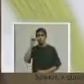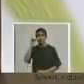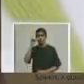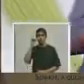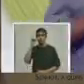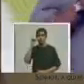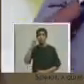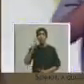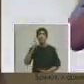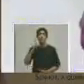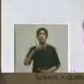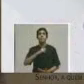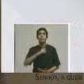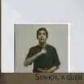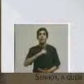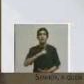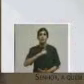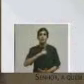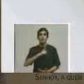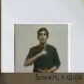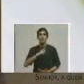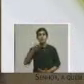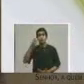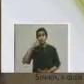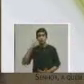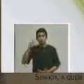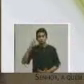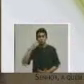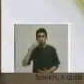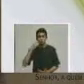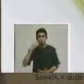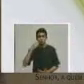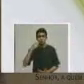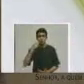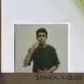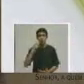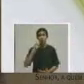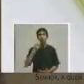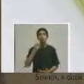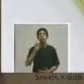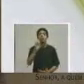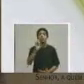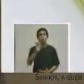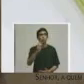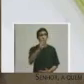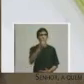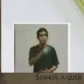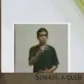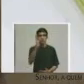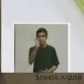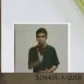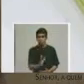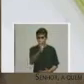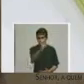3% de cada 100 católicos que se dizem praticantes, somente 3 leem a